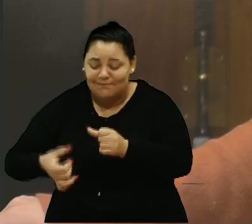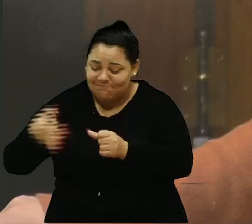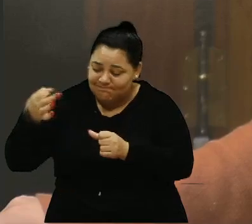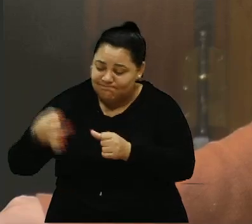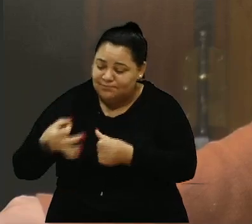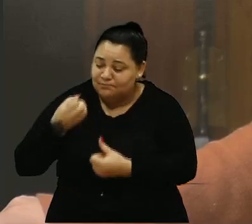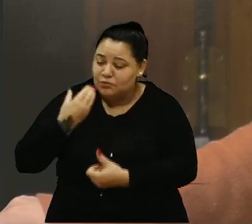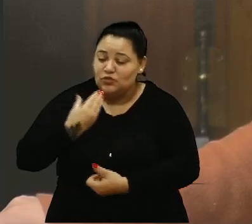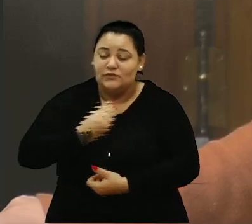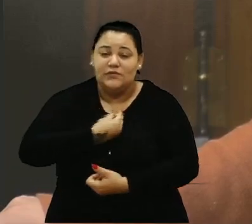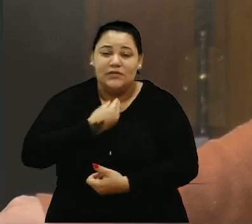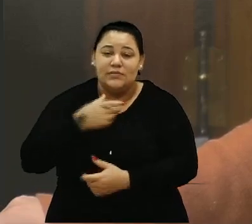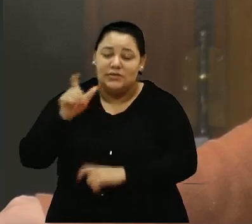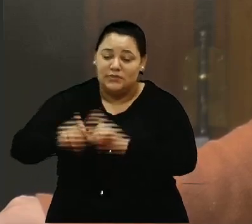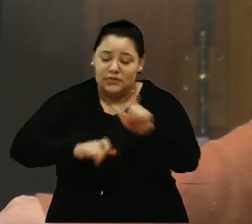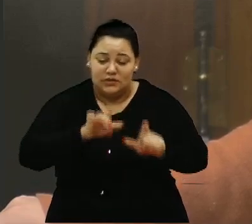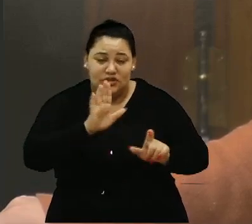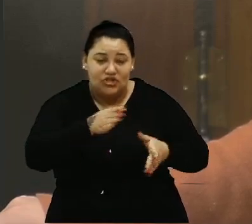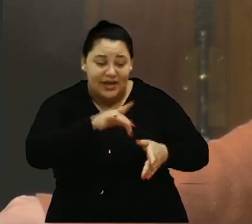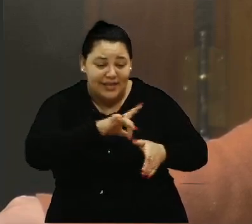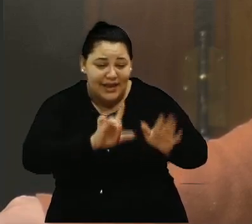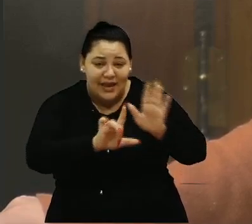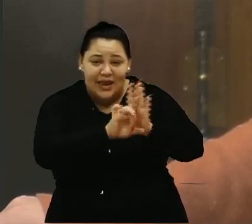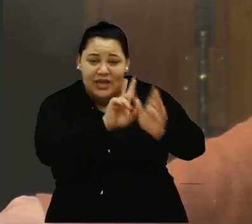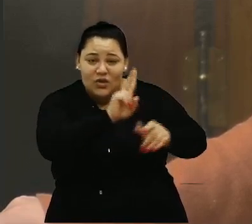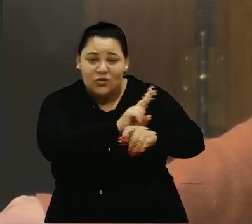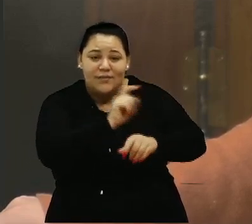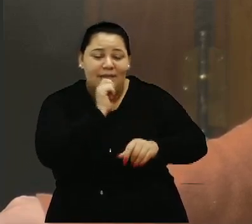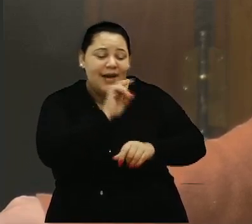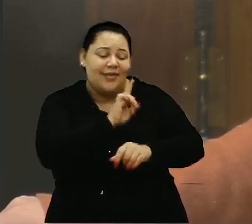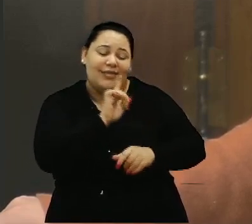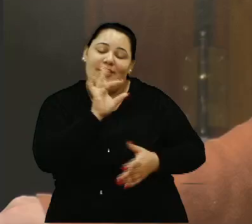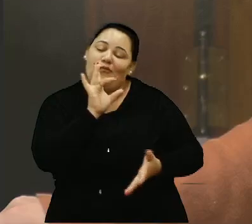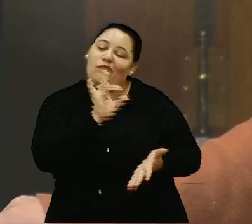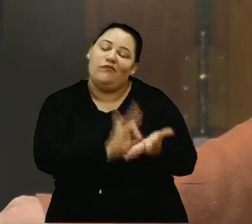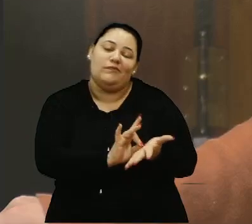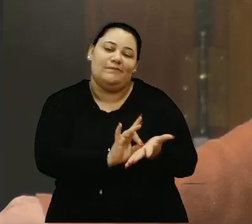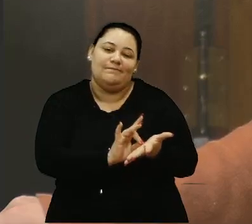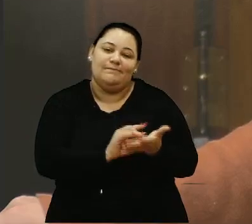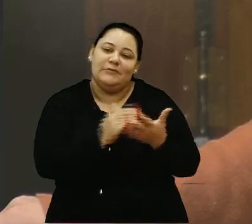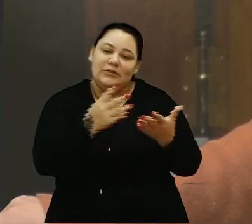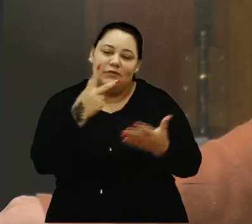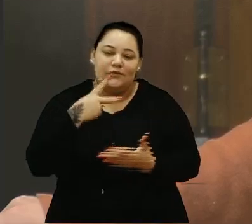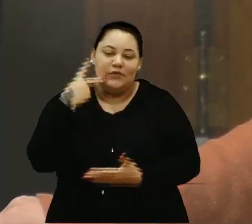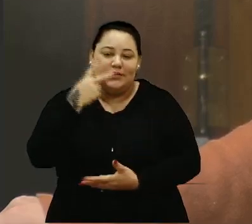para pessoas que já têm leis que as amparam, mas que ainda não foram efetivadas. Então, vereador